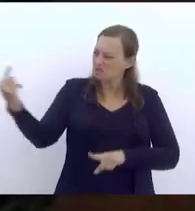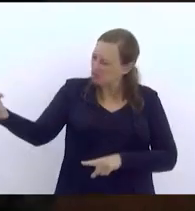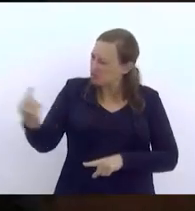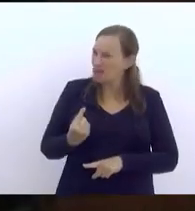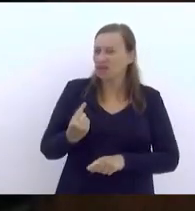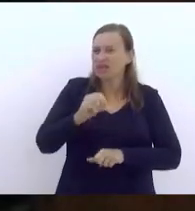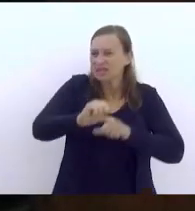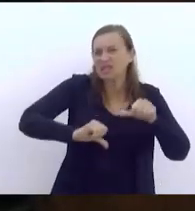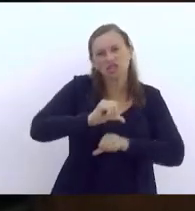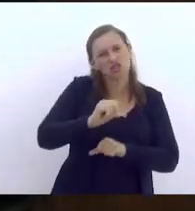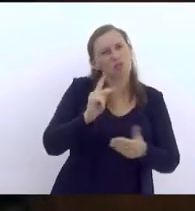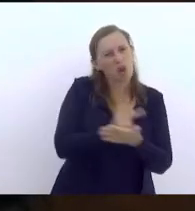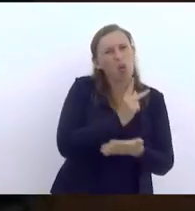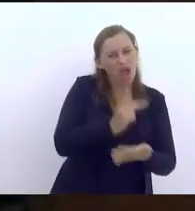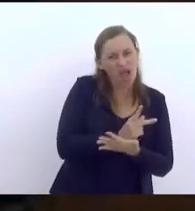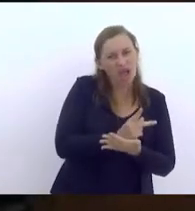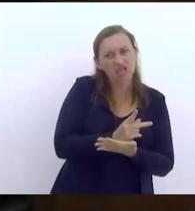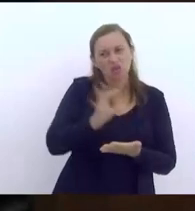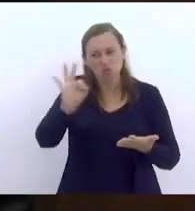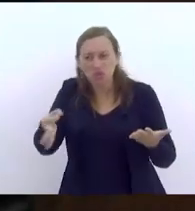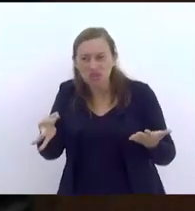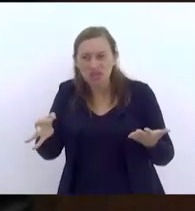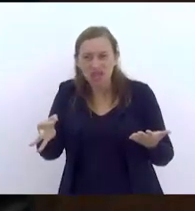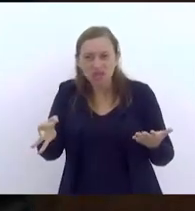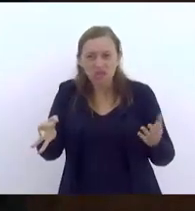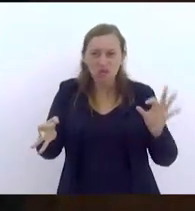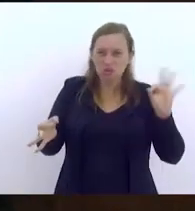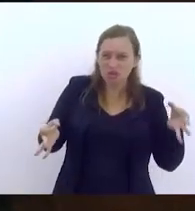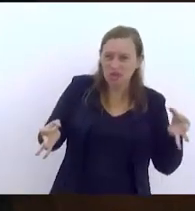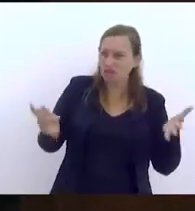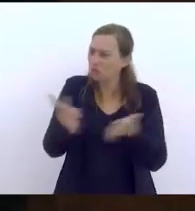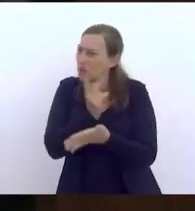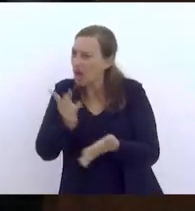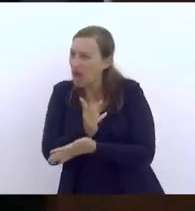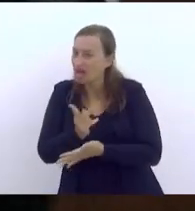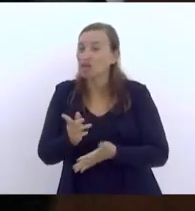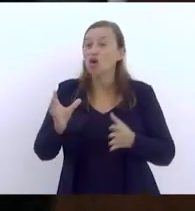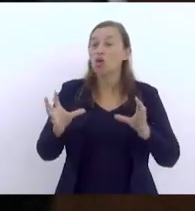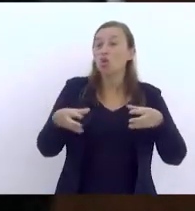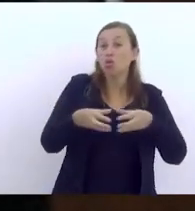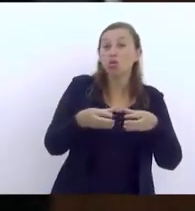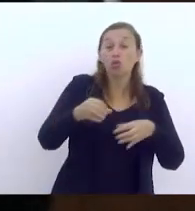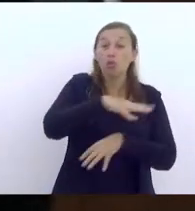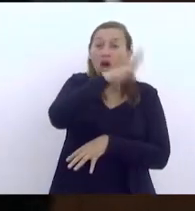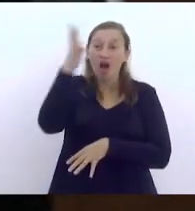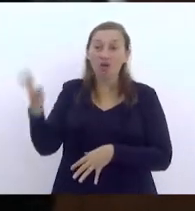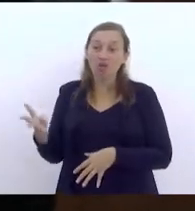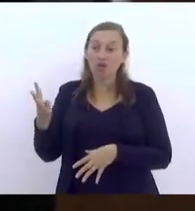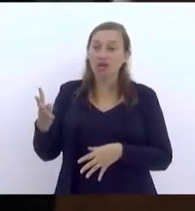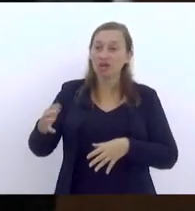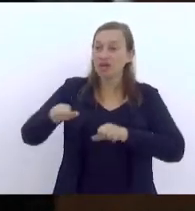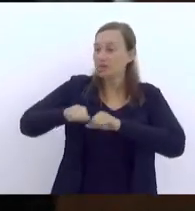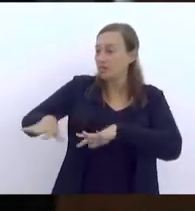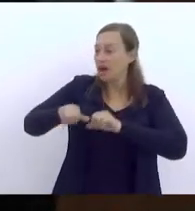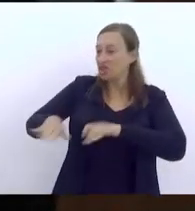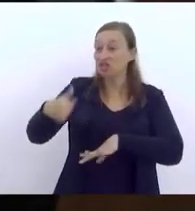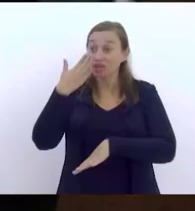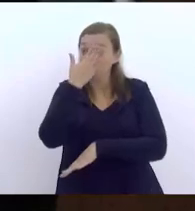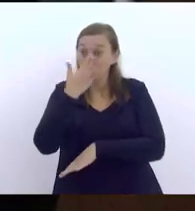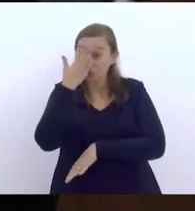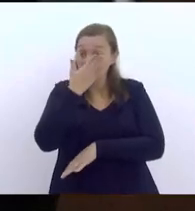querer transformar o errado no certo e o certo no errado, está aqui, ó. Aqui, ó, o Grupo Arco-Íris, ó, Marcha das